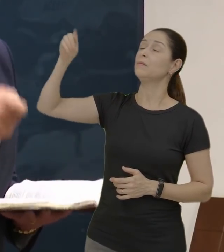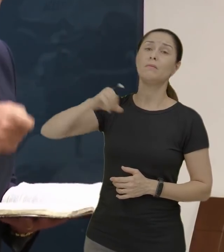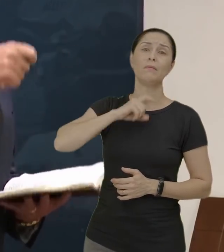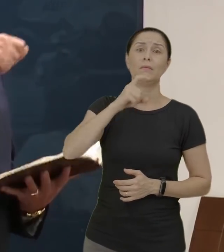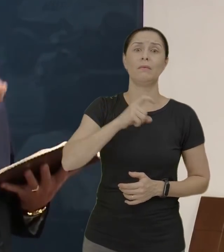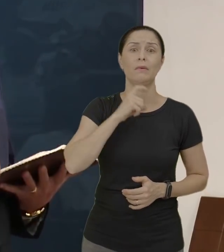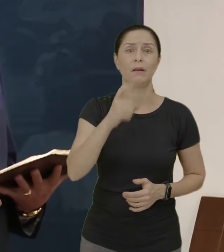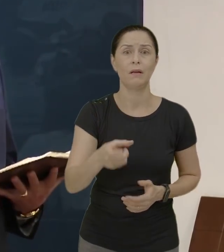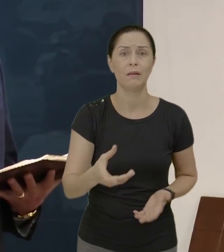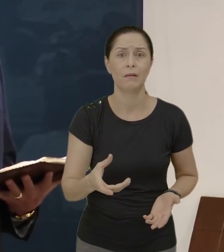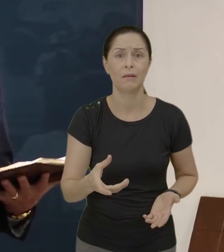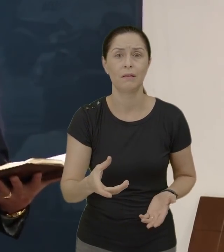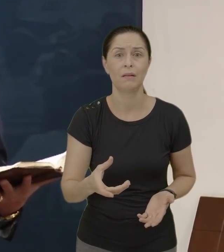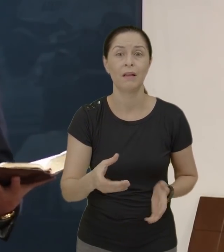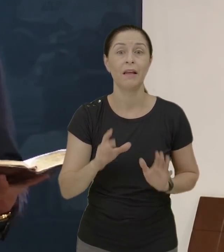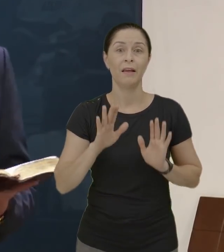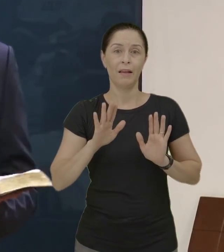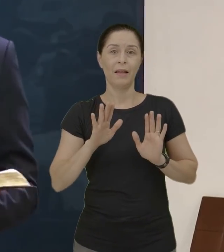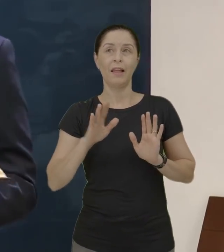suas promessas.